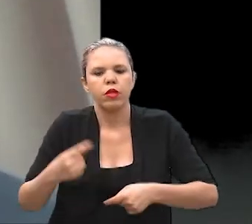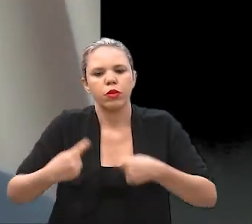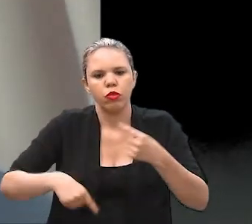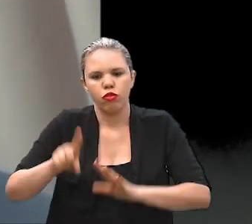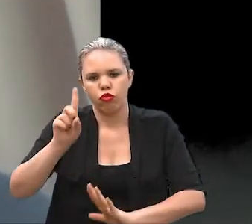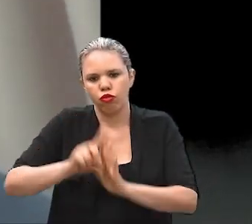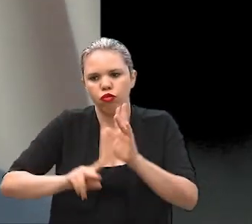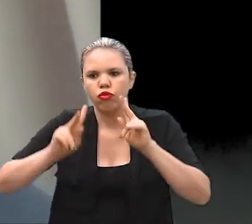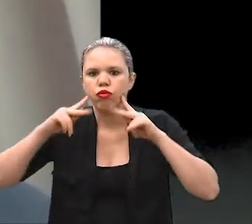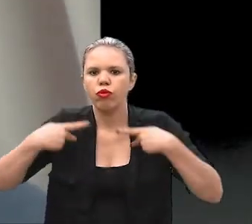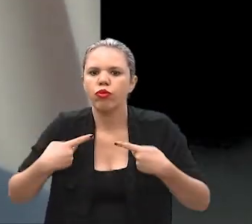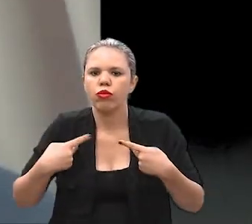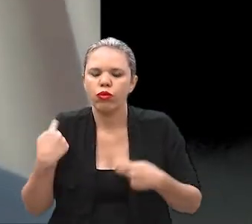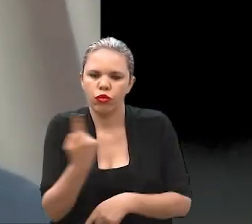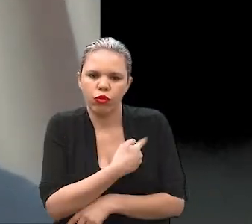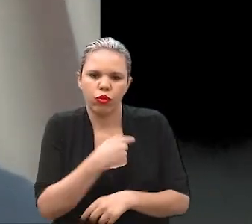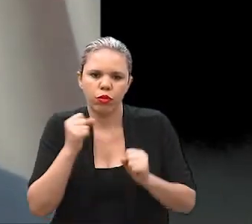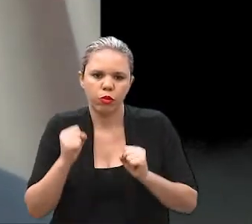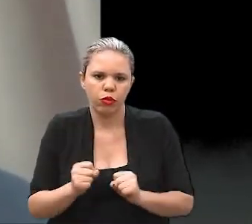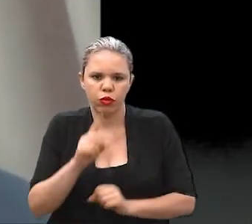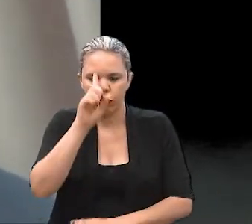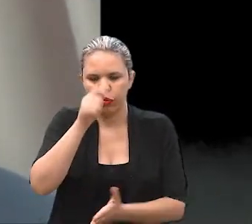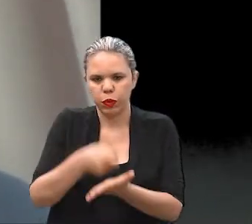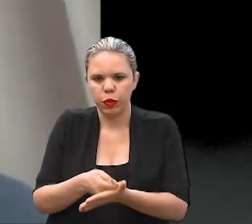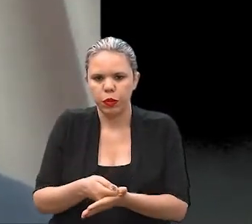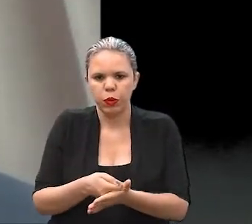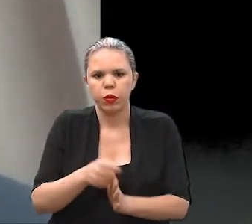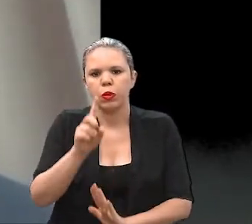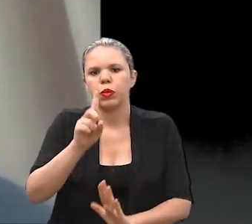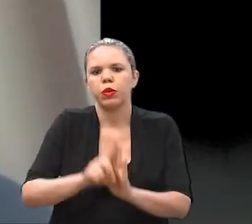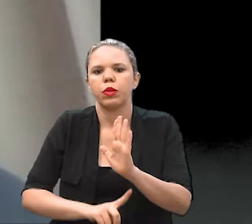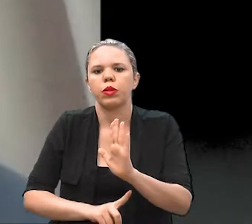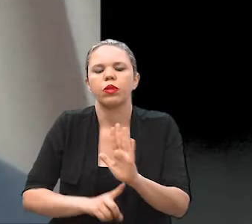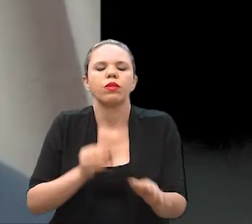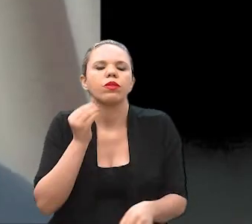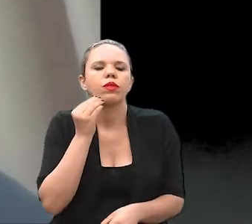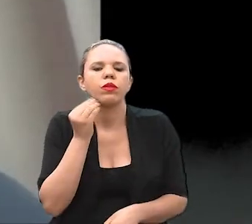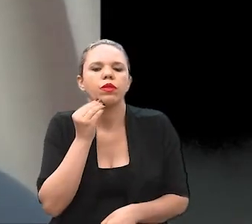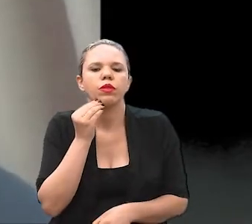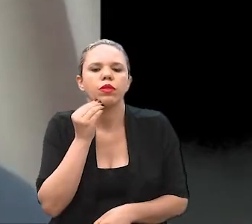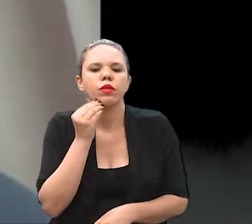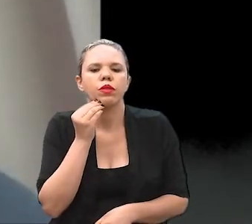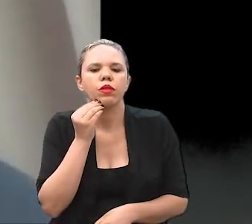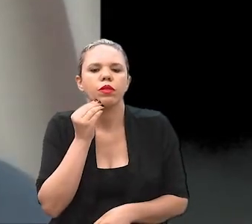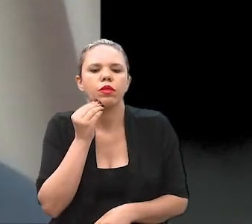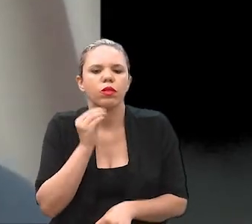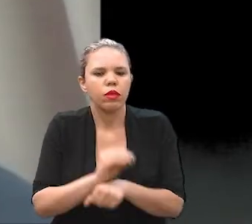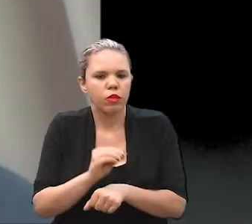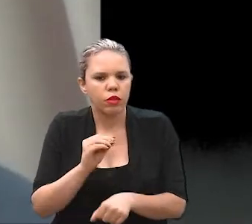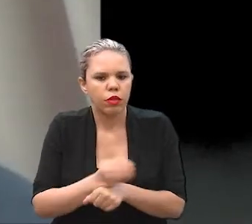direitos humanos, para que a gente possa garantir o direito à oportunidade e a preservação da vida das